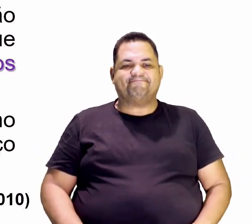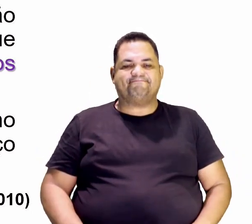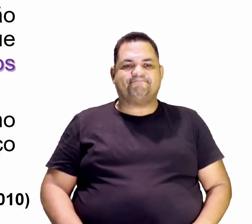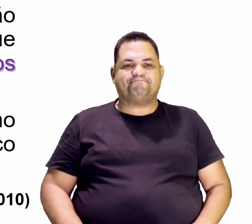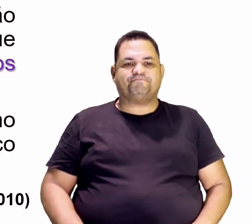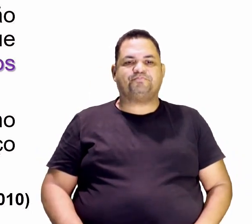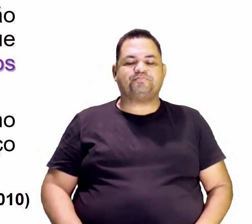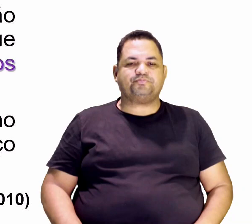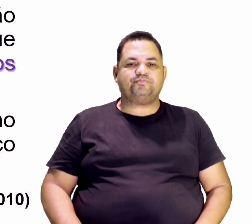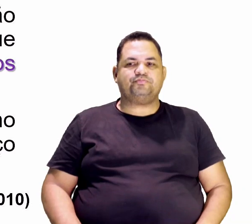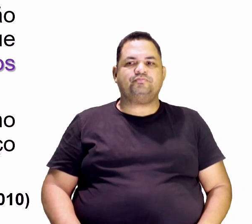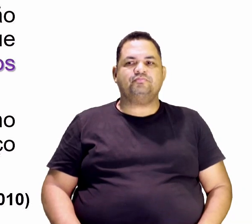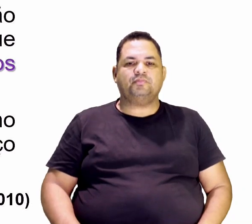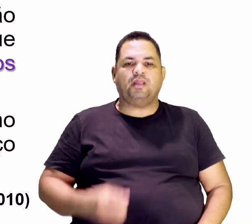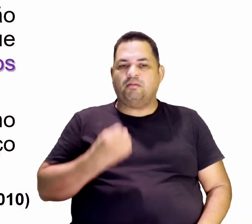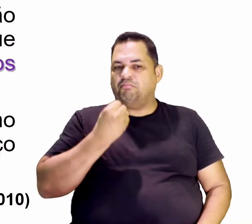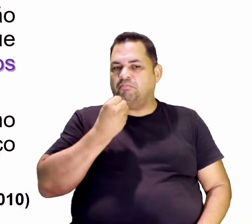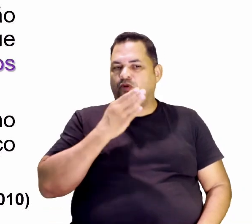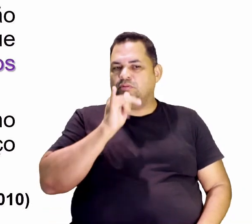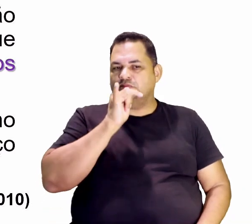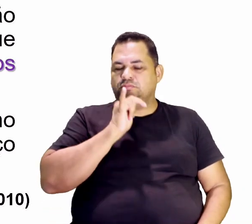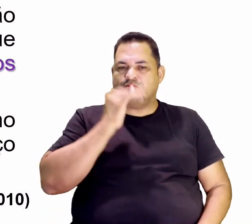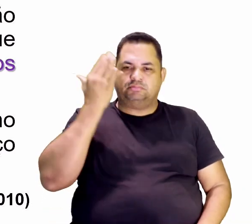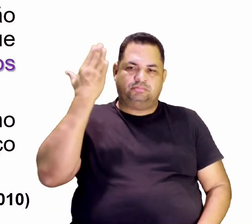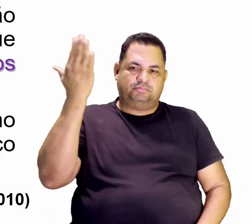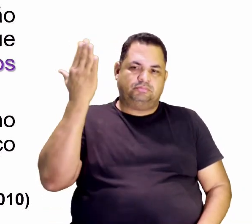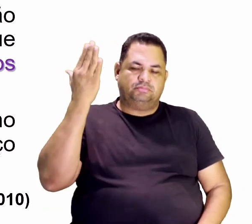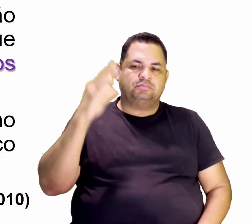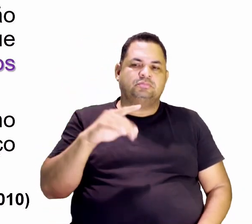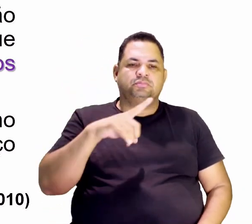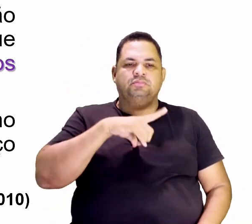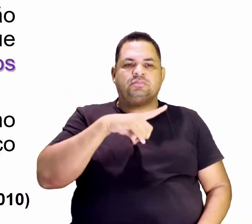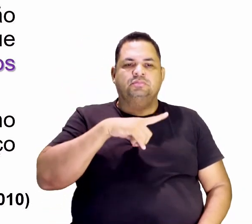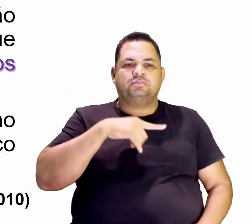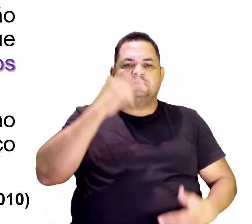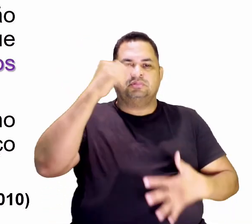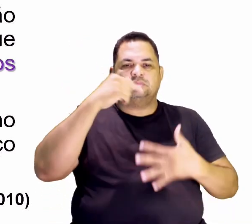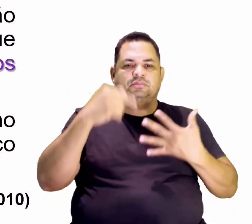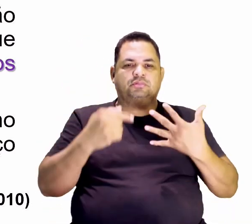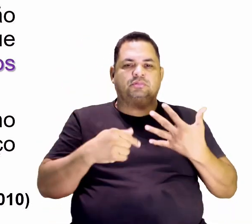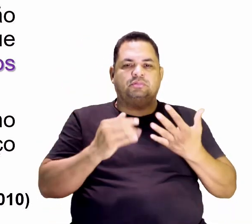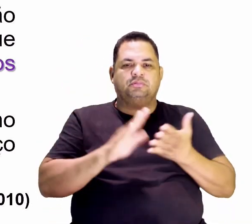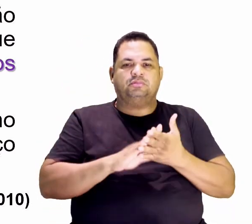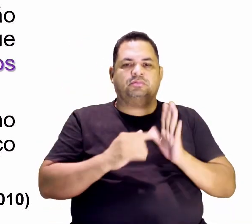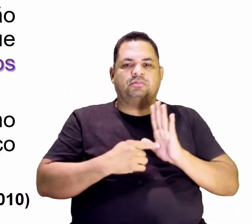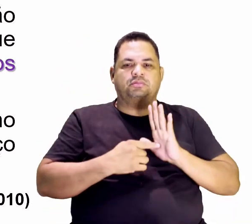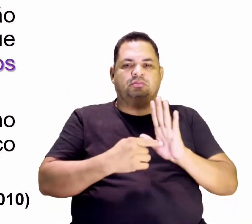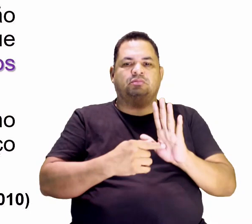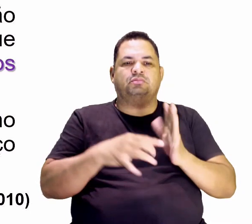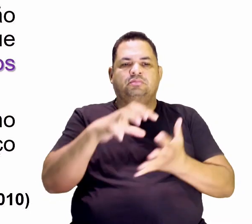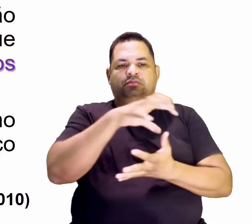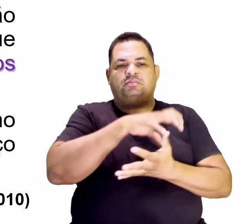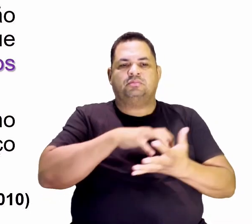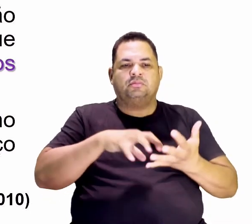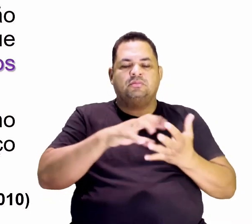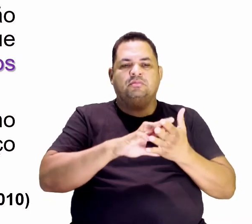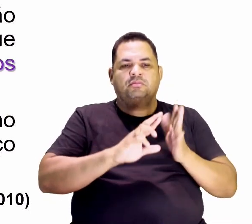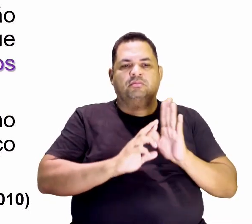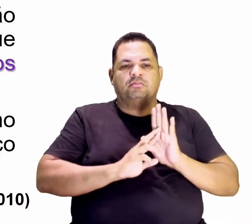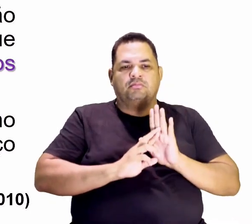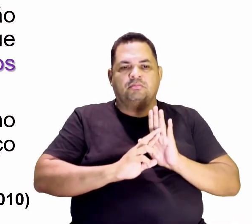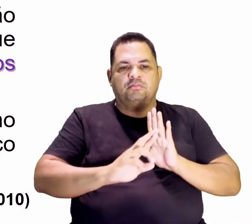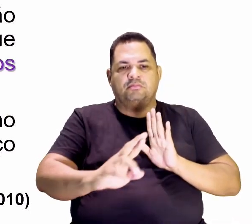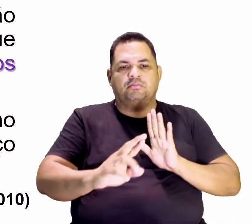Esse é um belo exemplo, gente. E aí nós temos elementos que configuram esta manifestação e